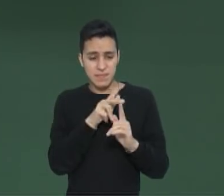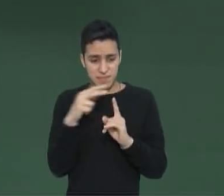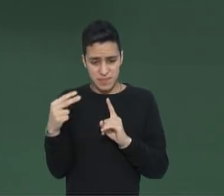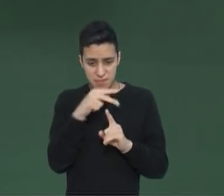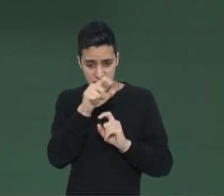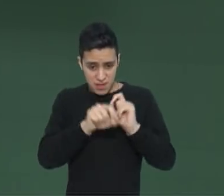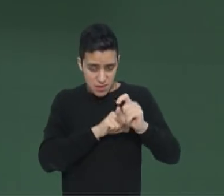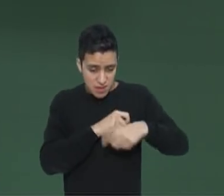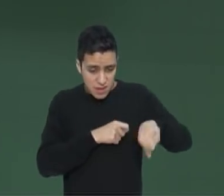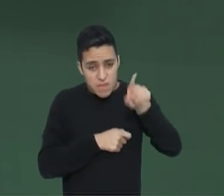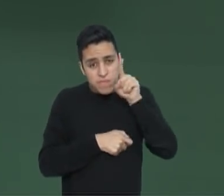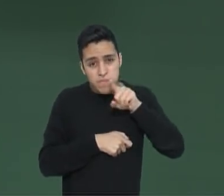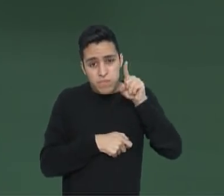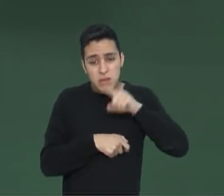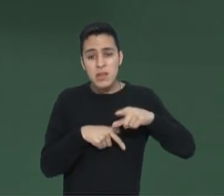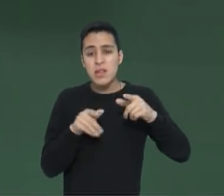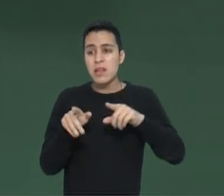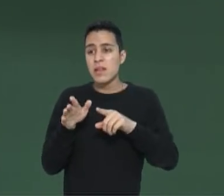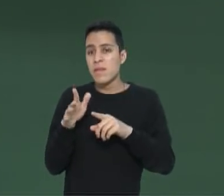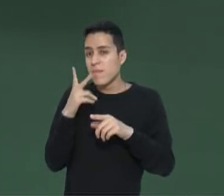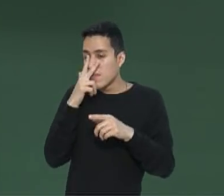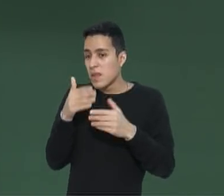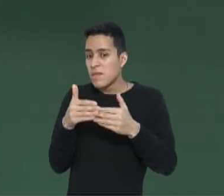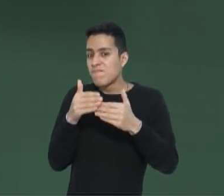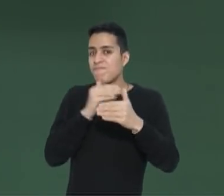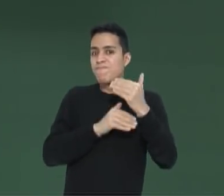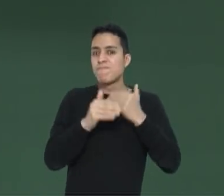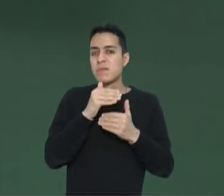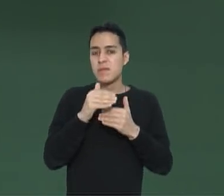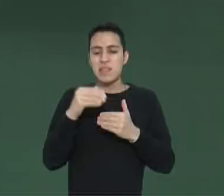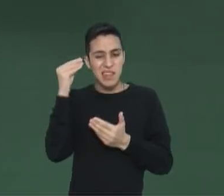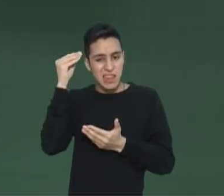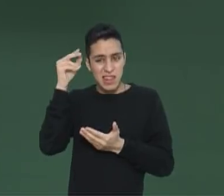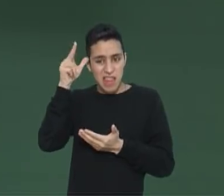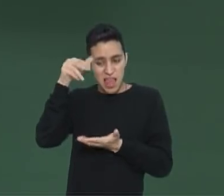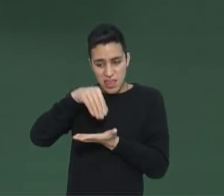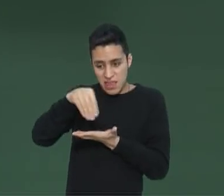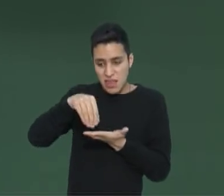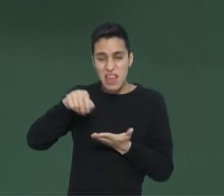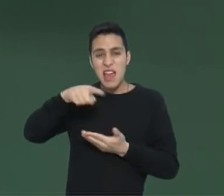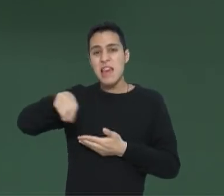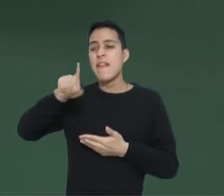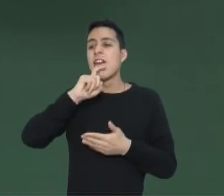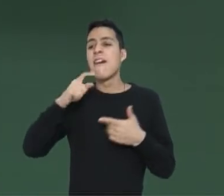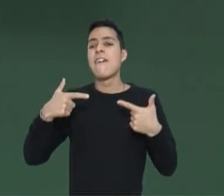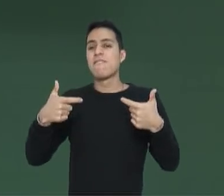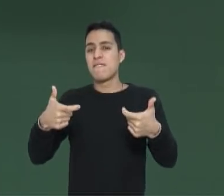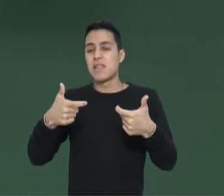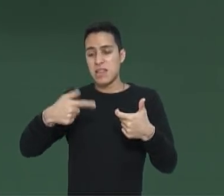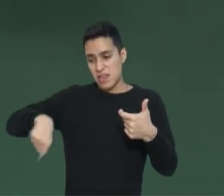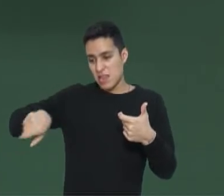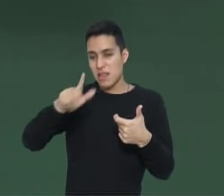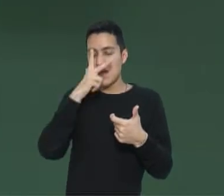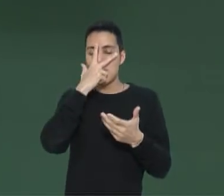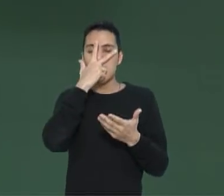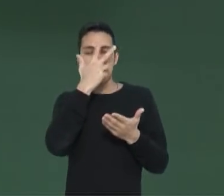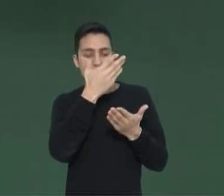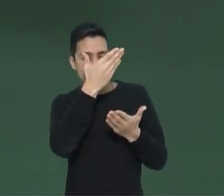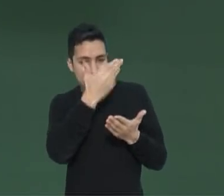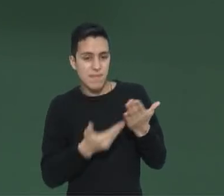os americanos estavam atrás no xadrez, na Guerra Fria significou uma